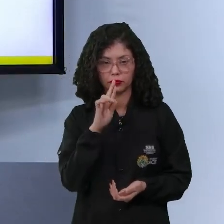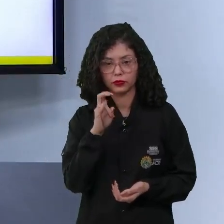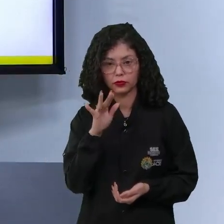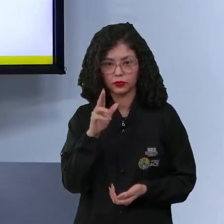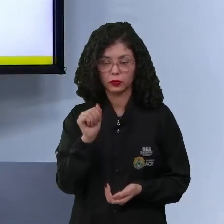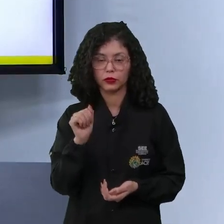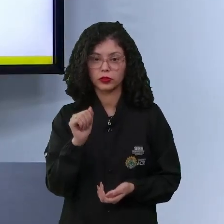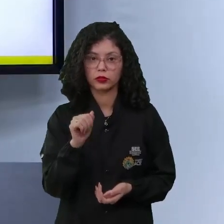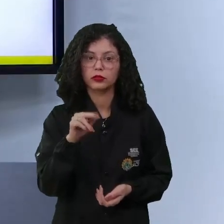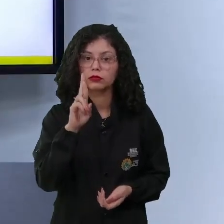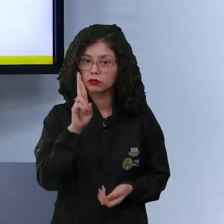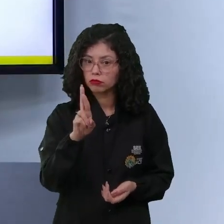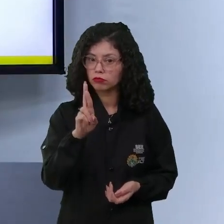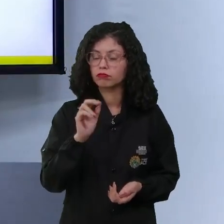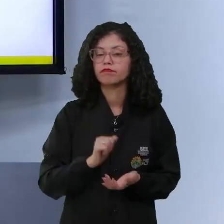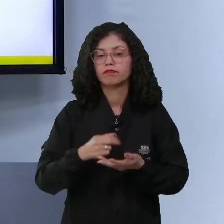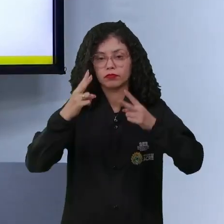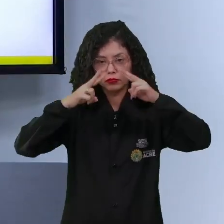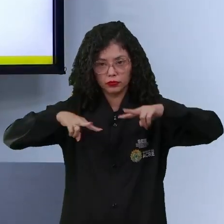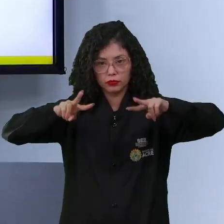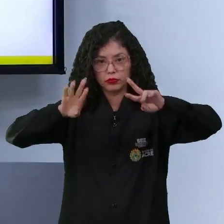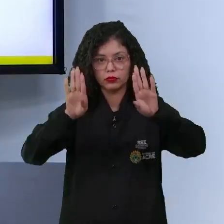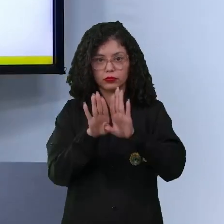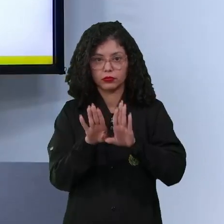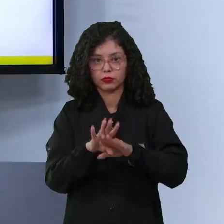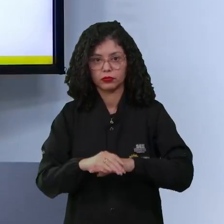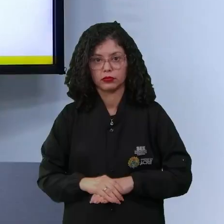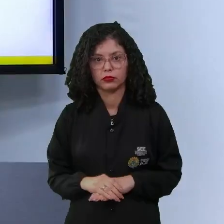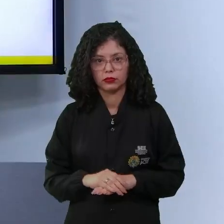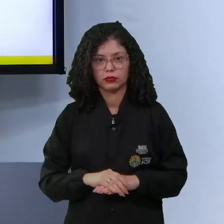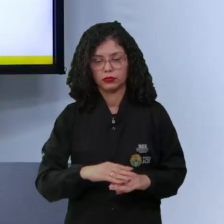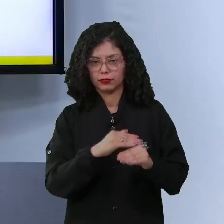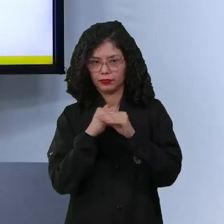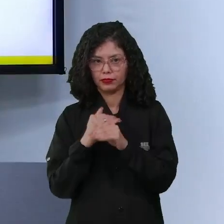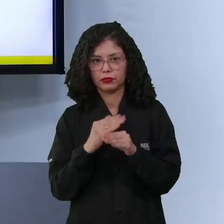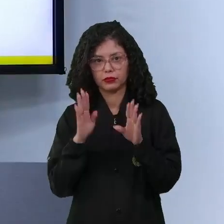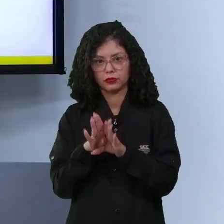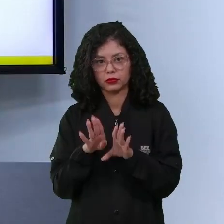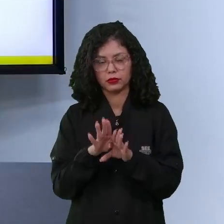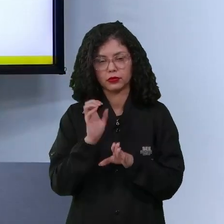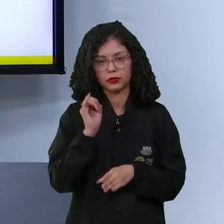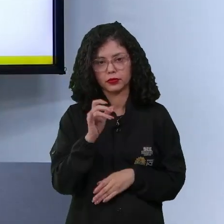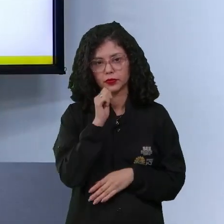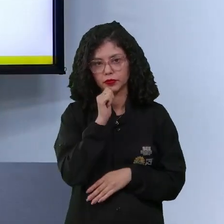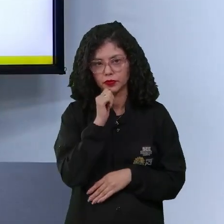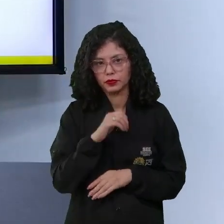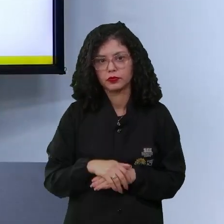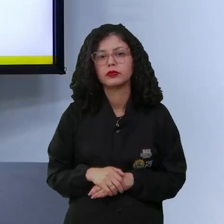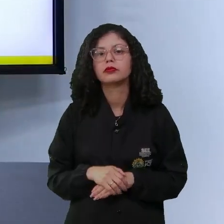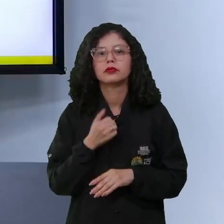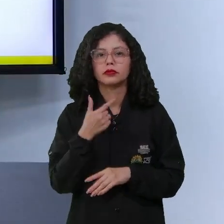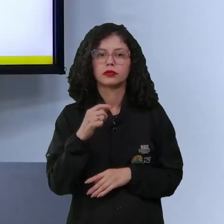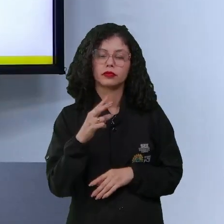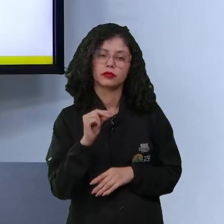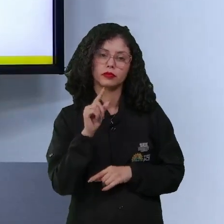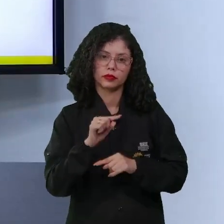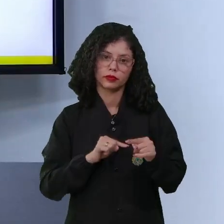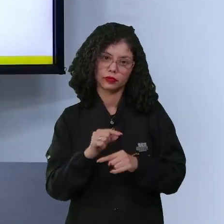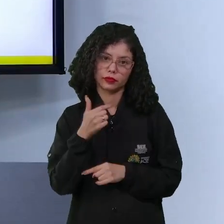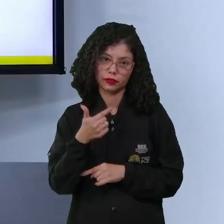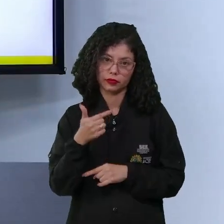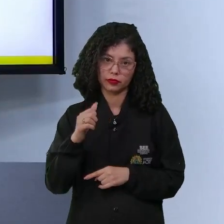E a razão é visivelmente porque eles não são iguais também. Se eu fizer a razão 250 dividido